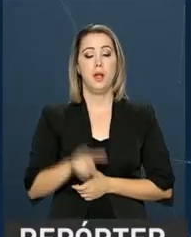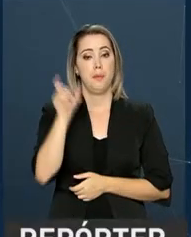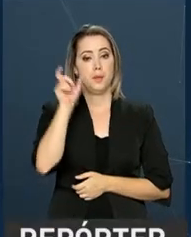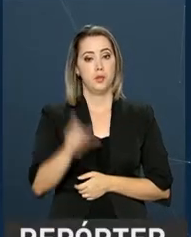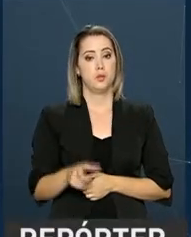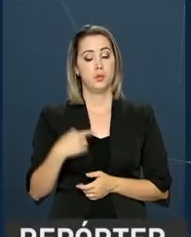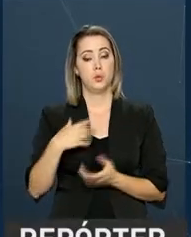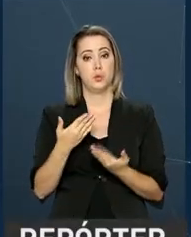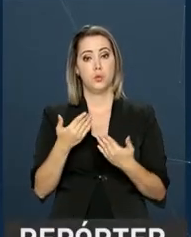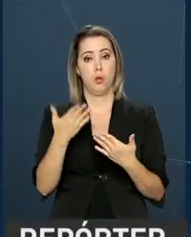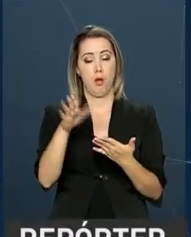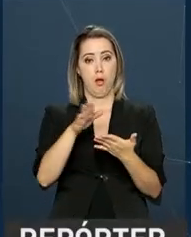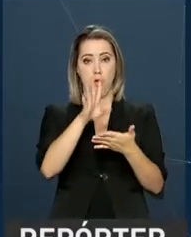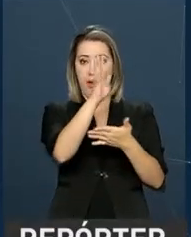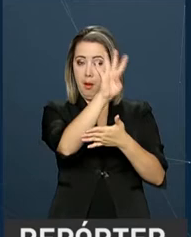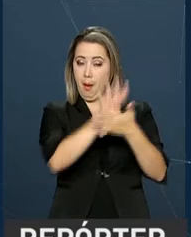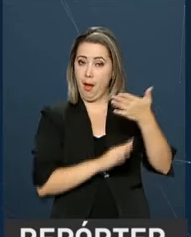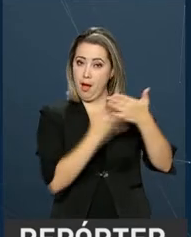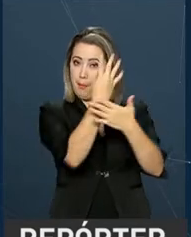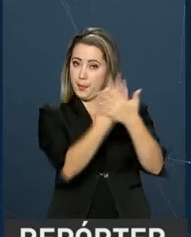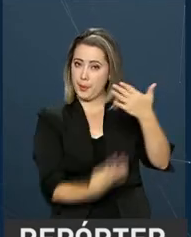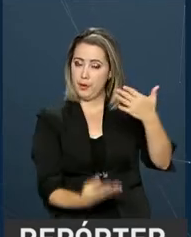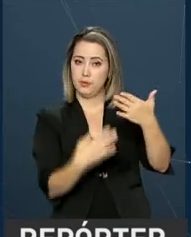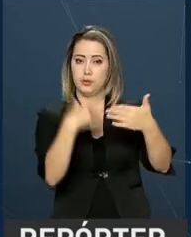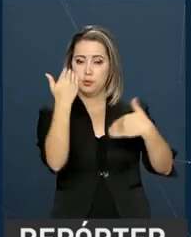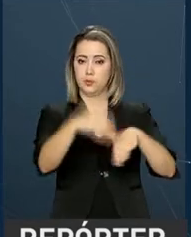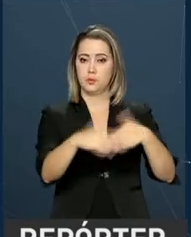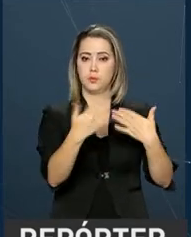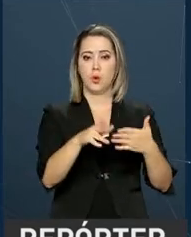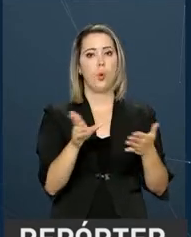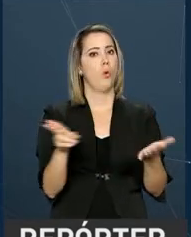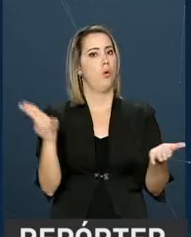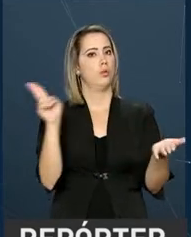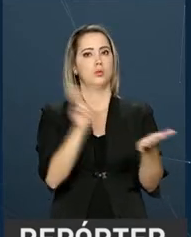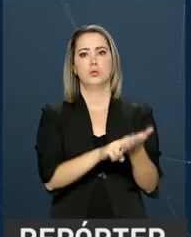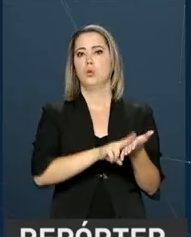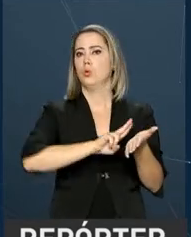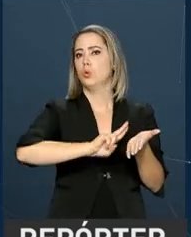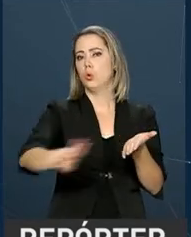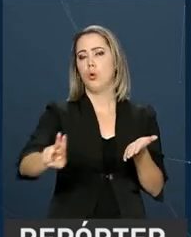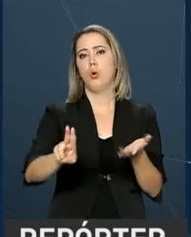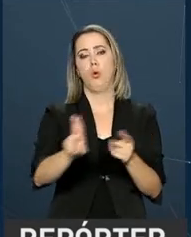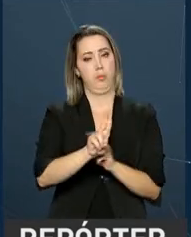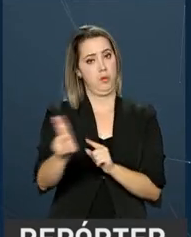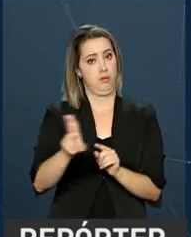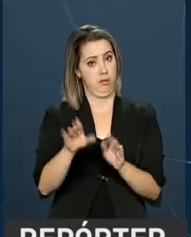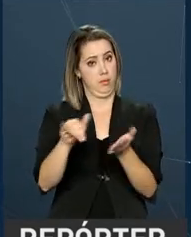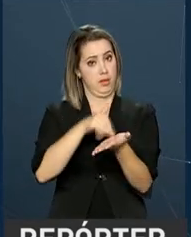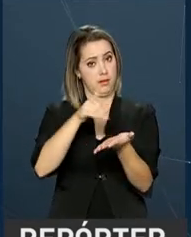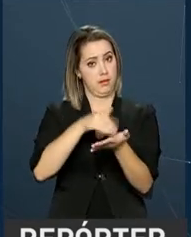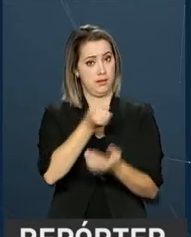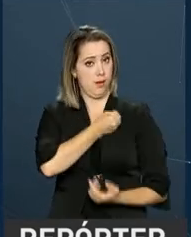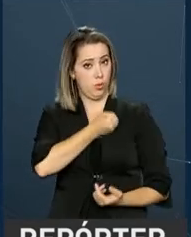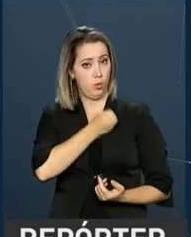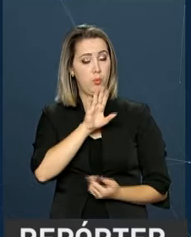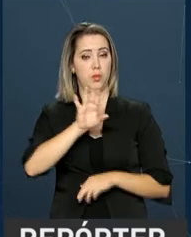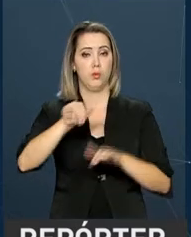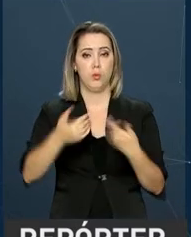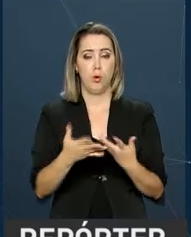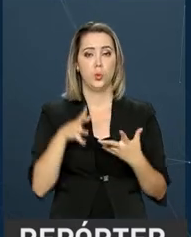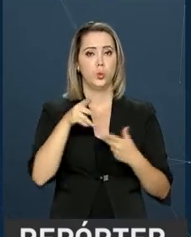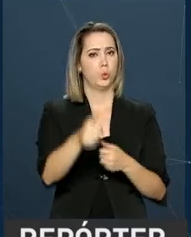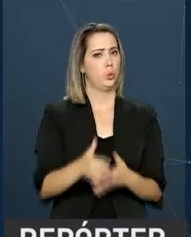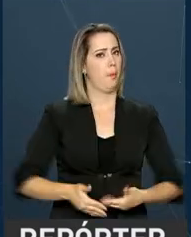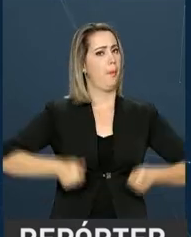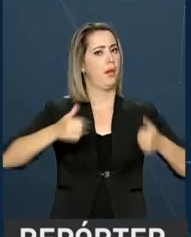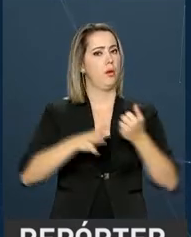receber o caderno de questões e o cartão de resposta personalizados, com nome e número de inscrição. Tudo para tornar a